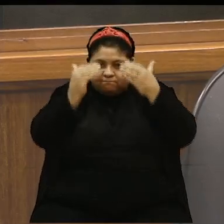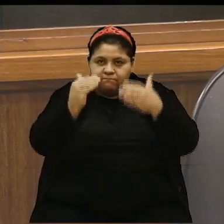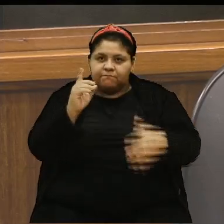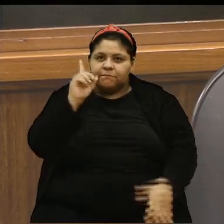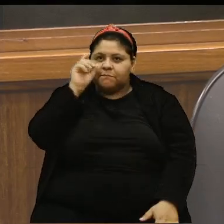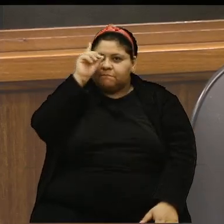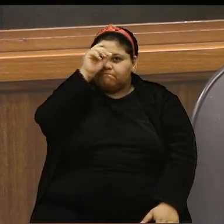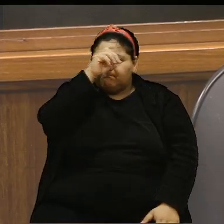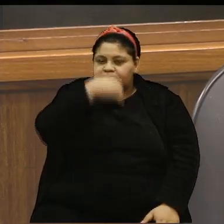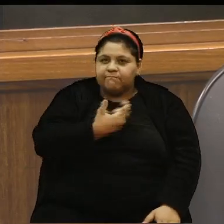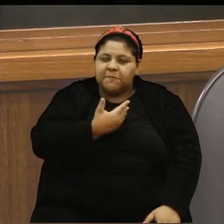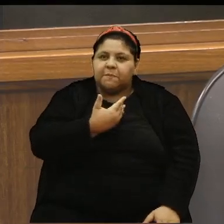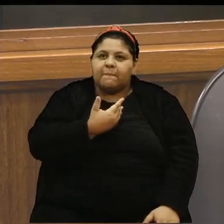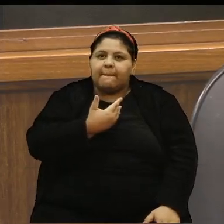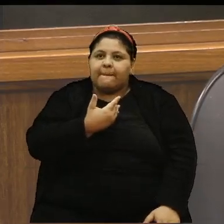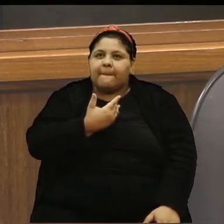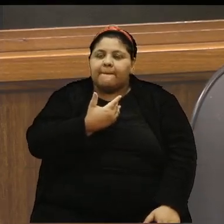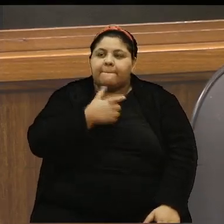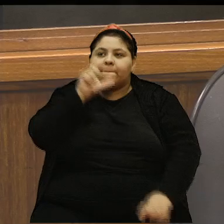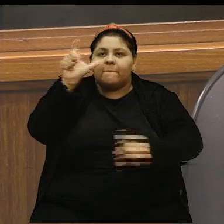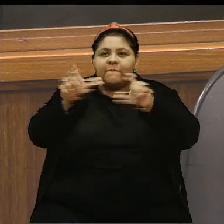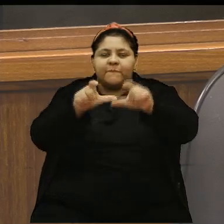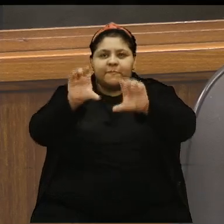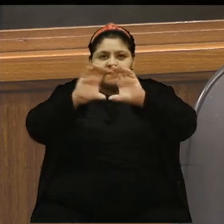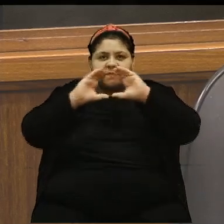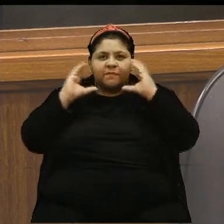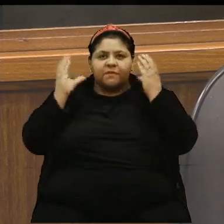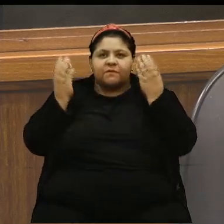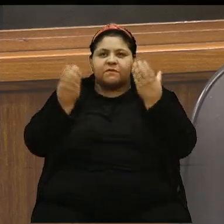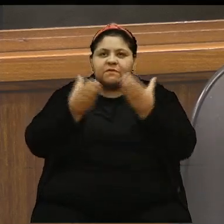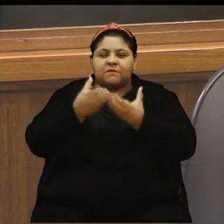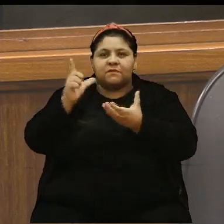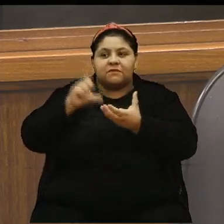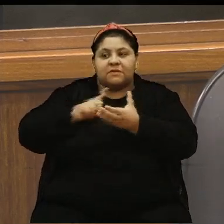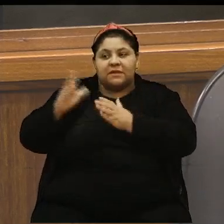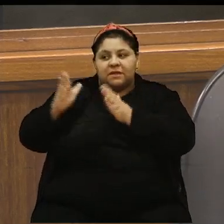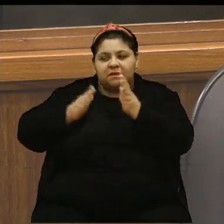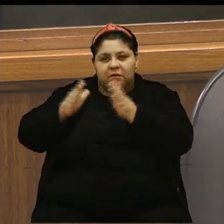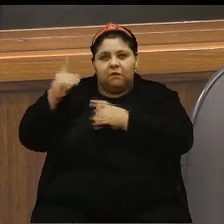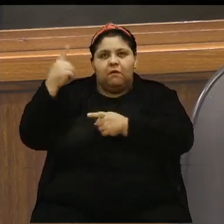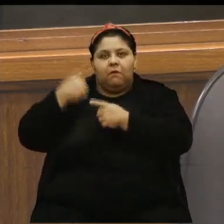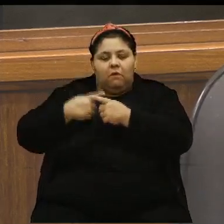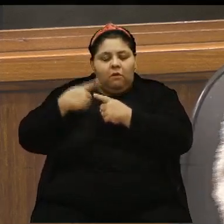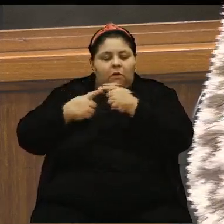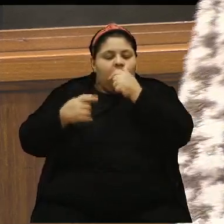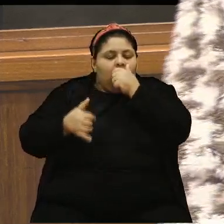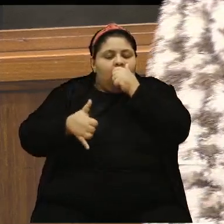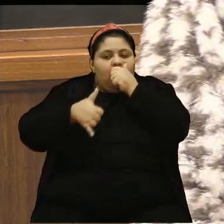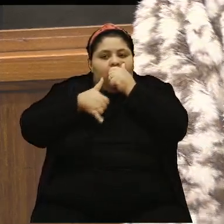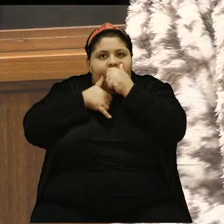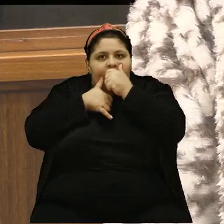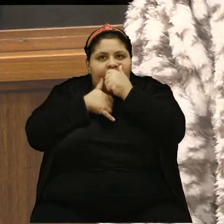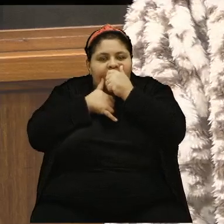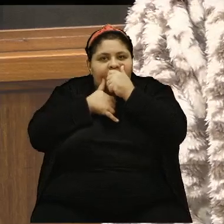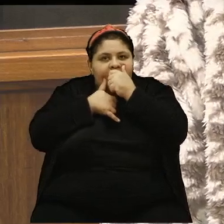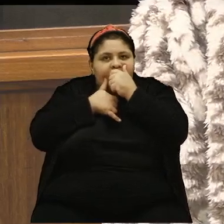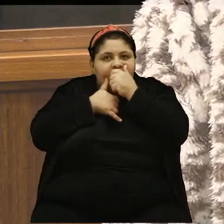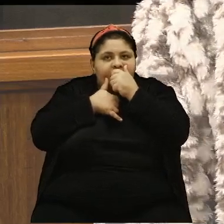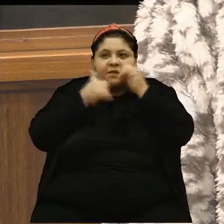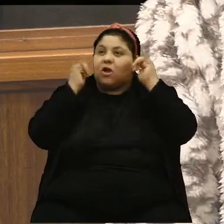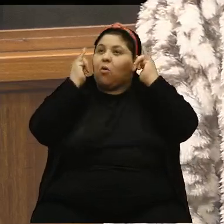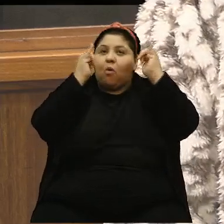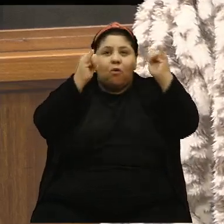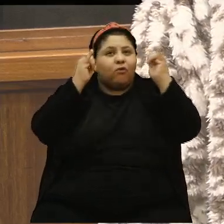difícil para as pessoas da comunidade terem acesso, porque infelizmente nem itinerário de